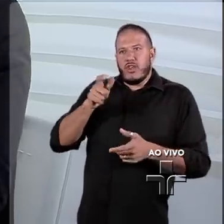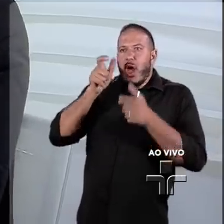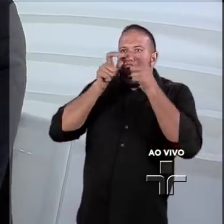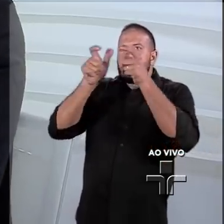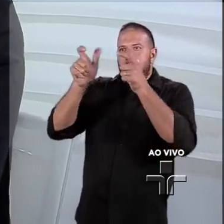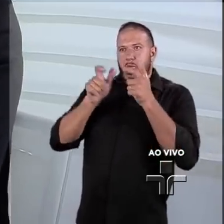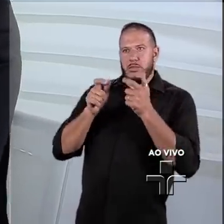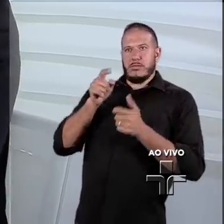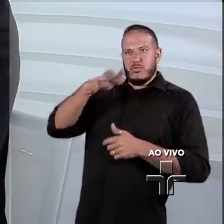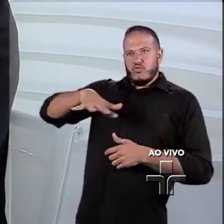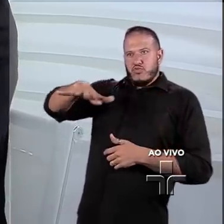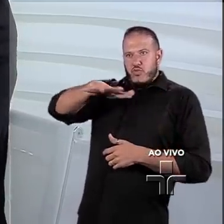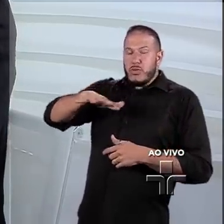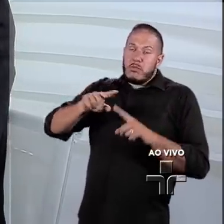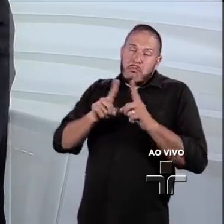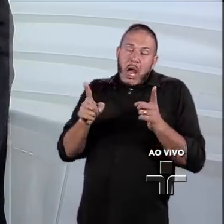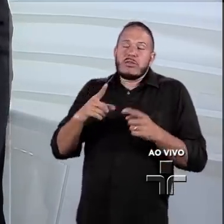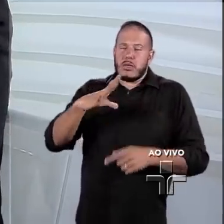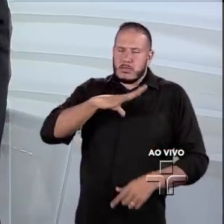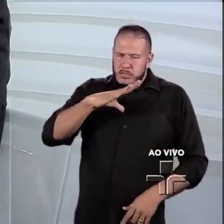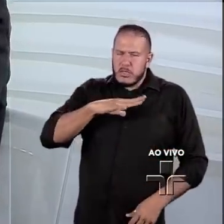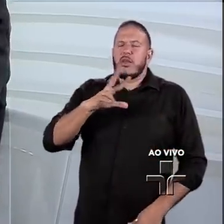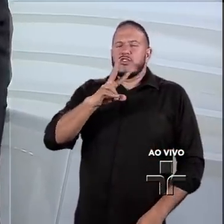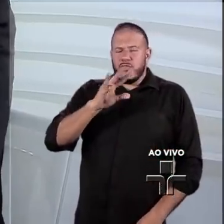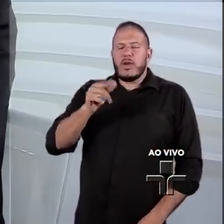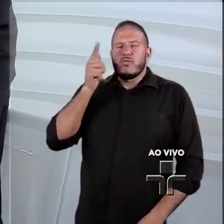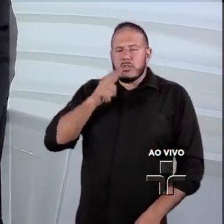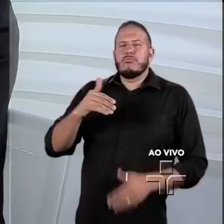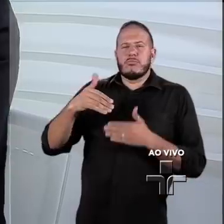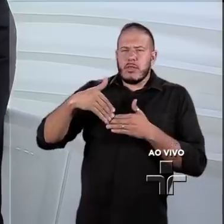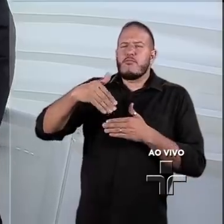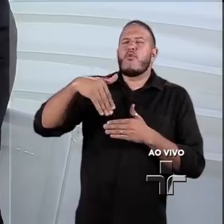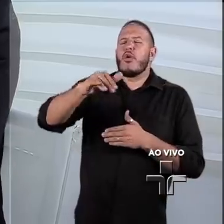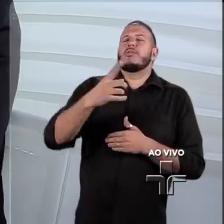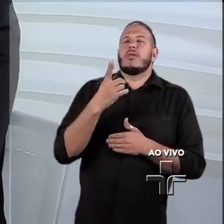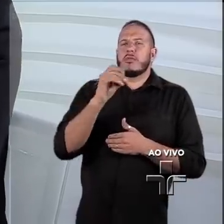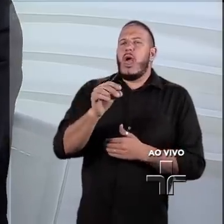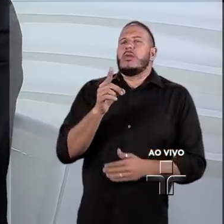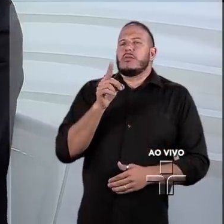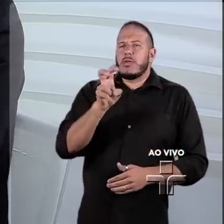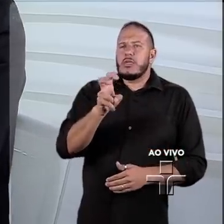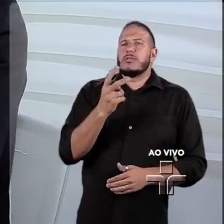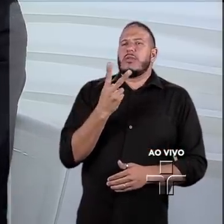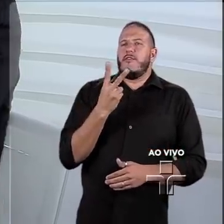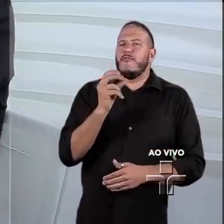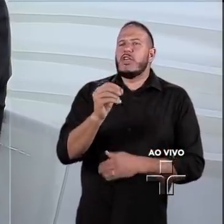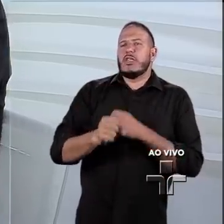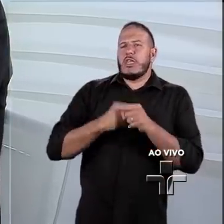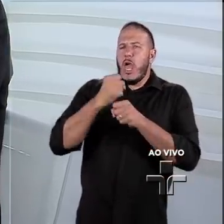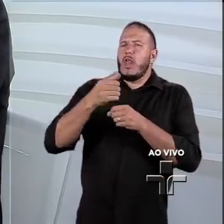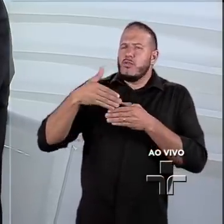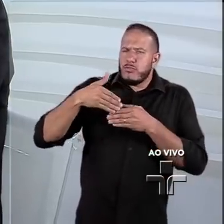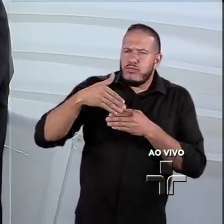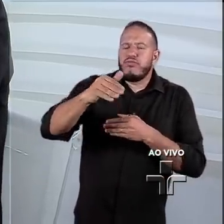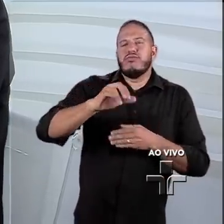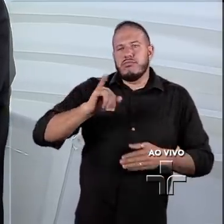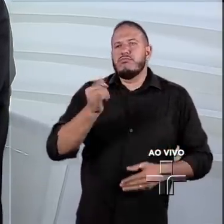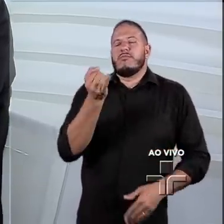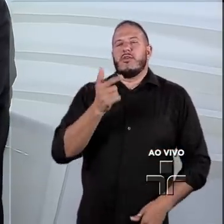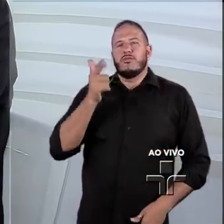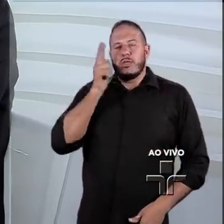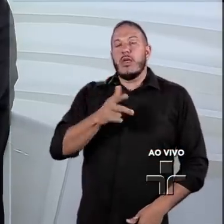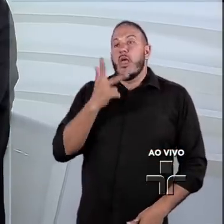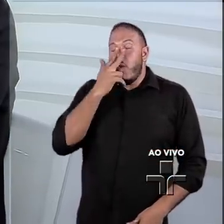mas é algo que a cidade vai colher daqui a 10, 15, 20 anos. Eu acho que é uma conquista para a cidade de São